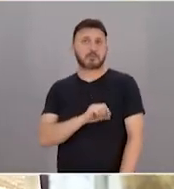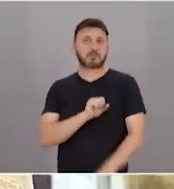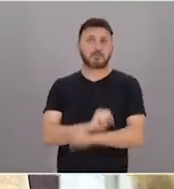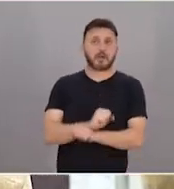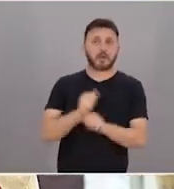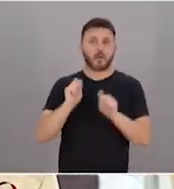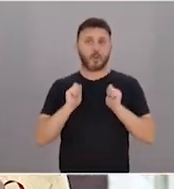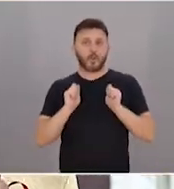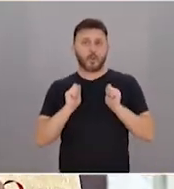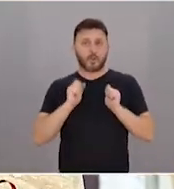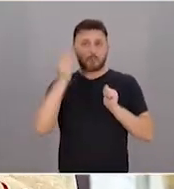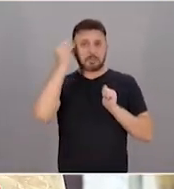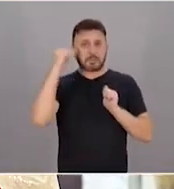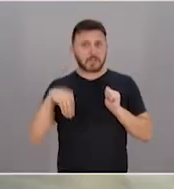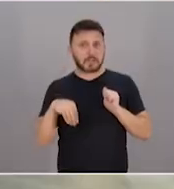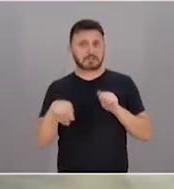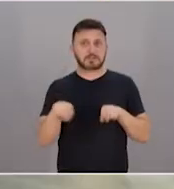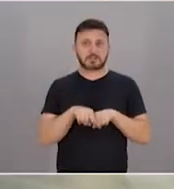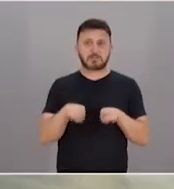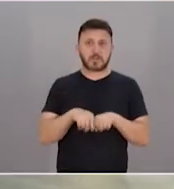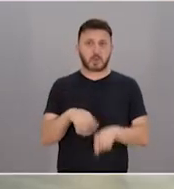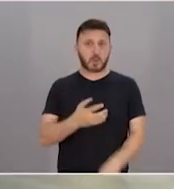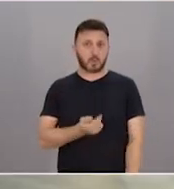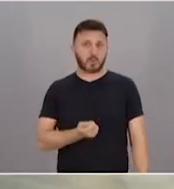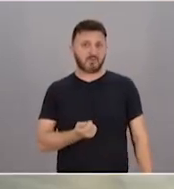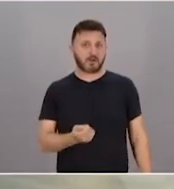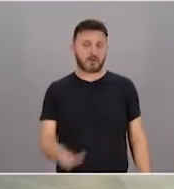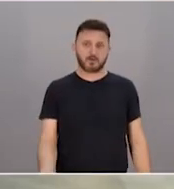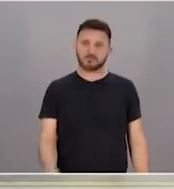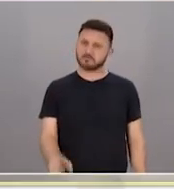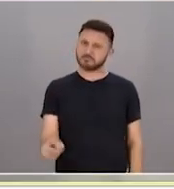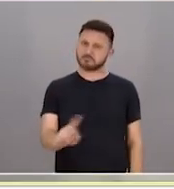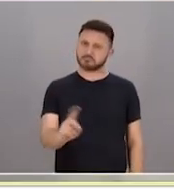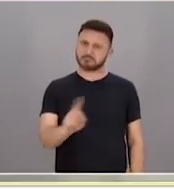não fique com preguiça, não se acovarde.